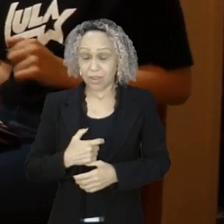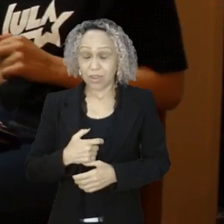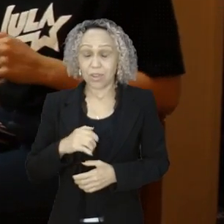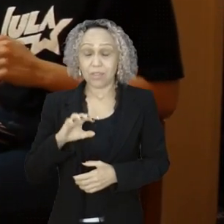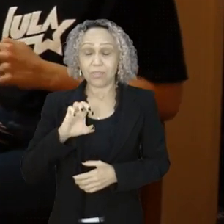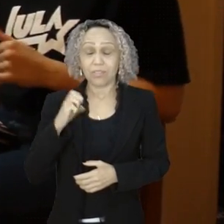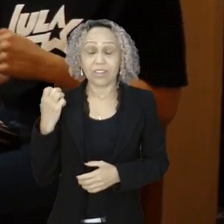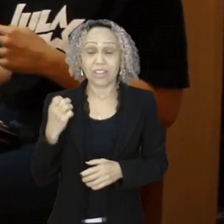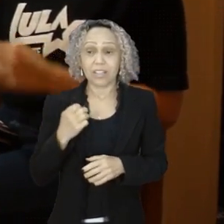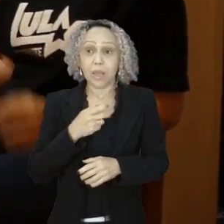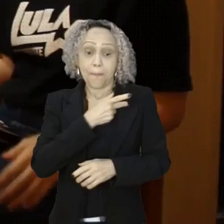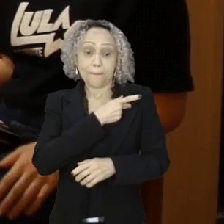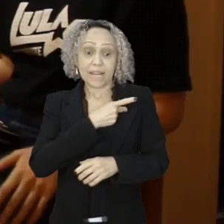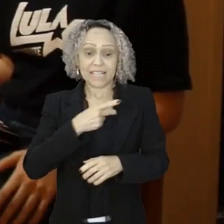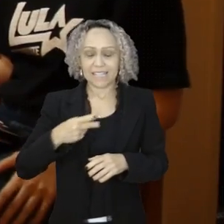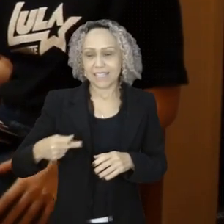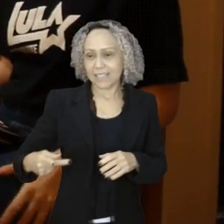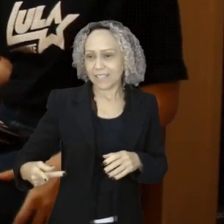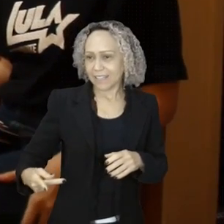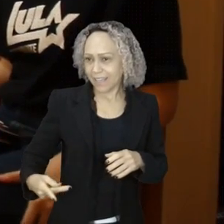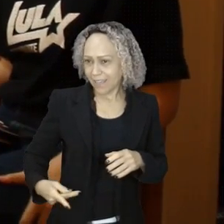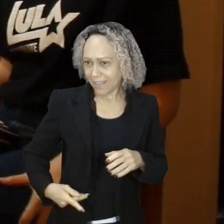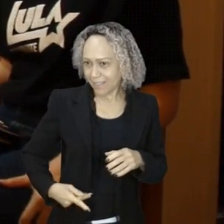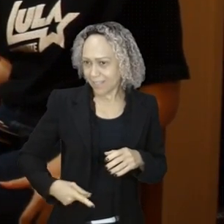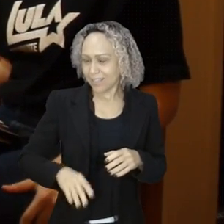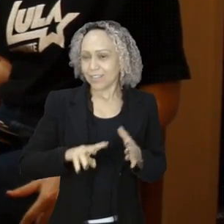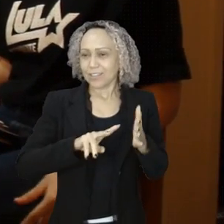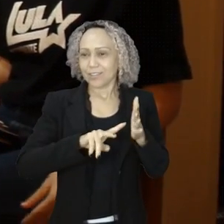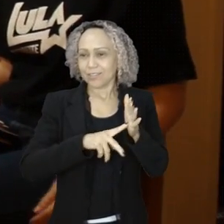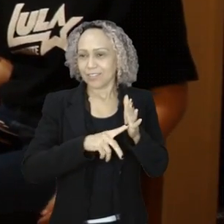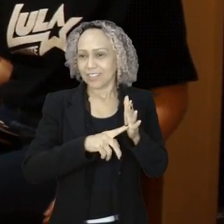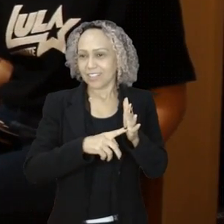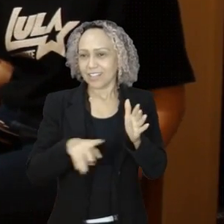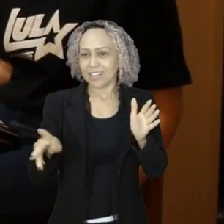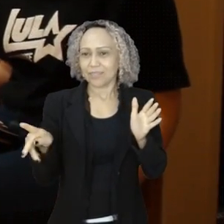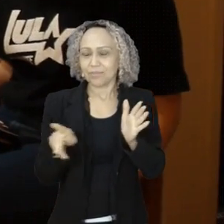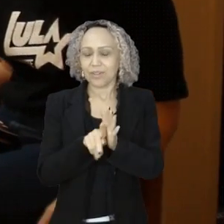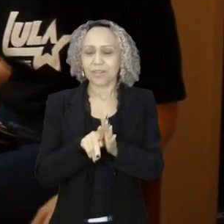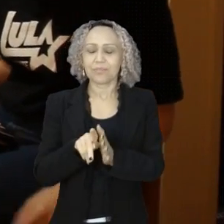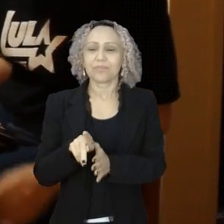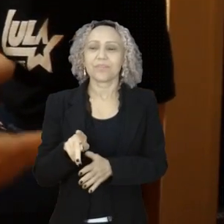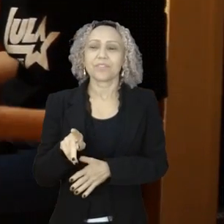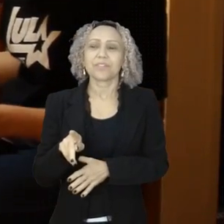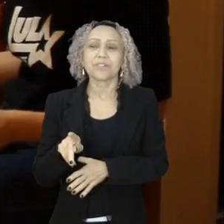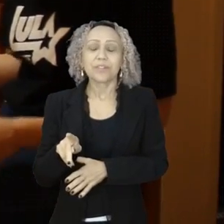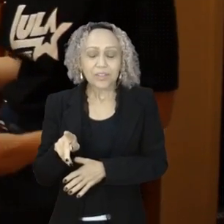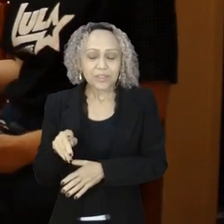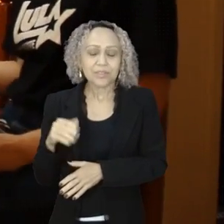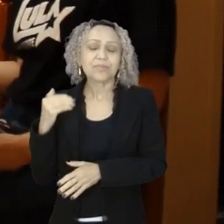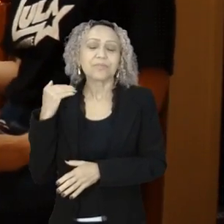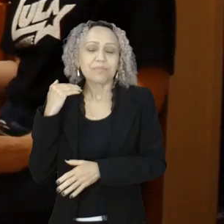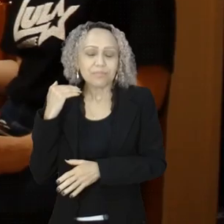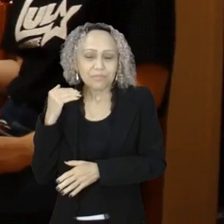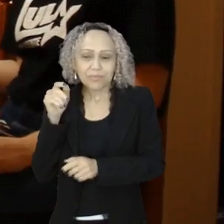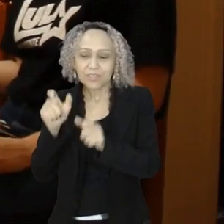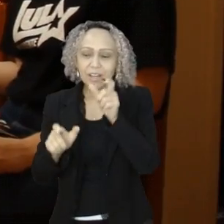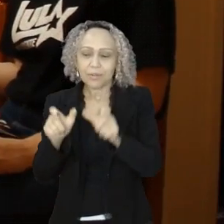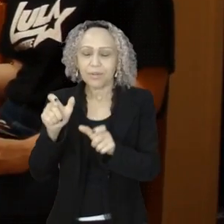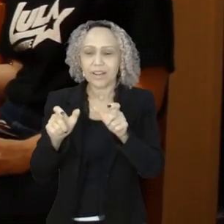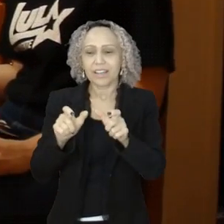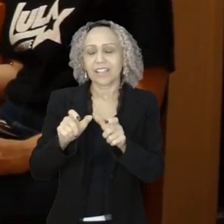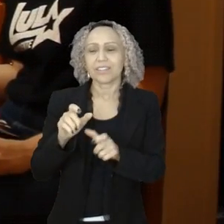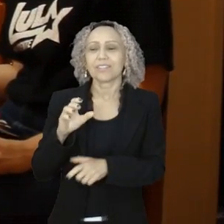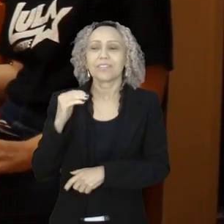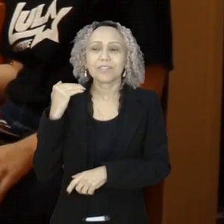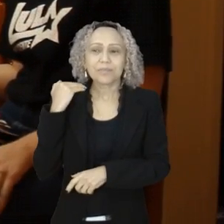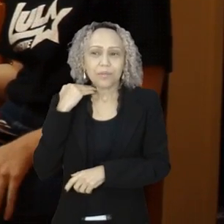Bancários de É Porto Alegre, que eu fui um verdade. militante É sindical. verdade, Isso faltou também é uma isso. escola, Com claro, certeza, uma das